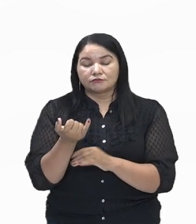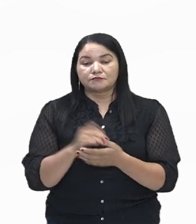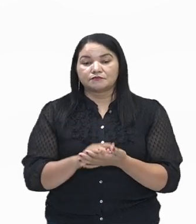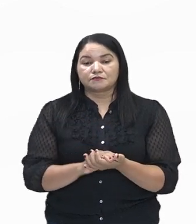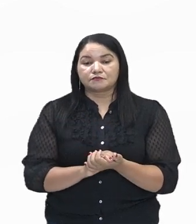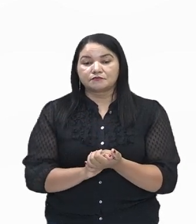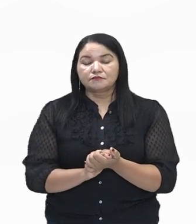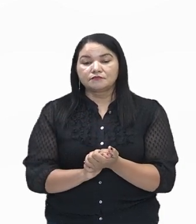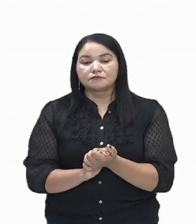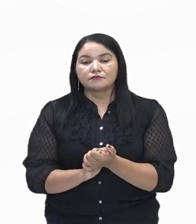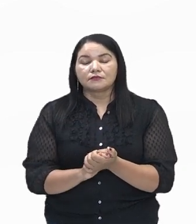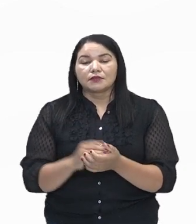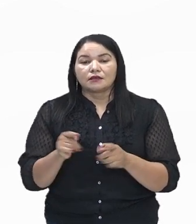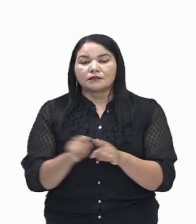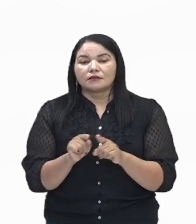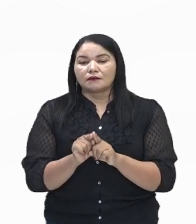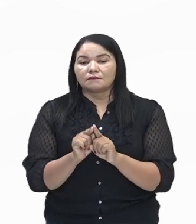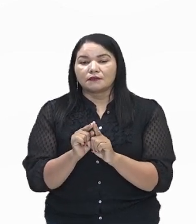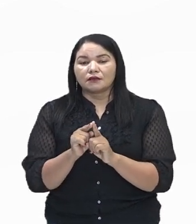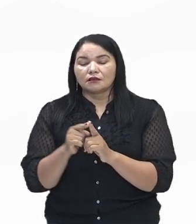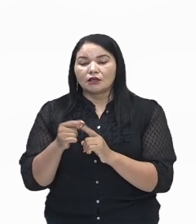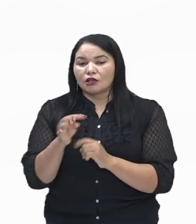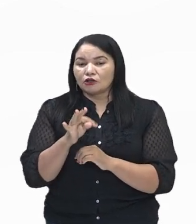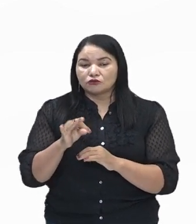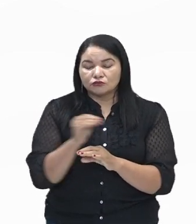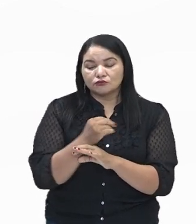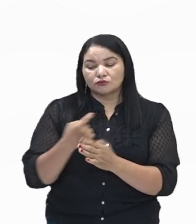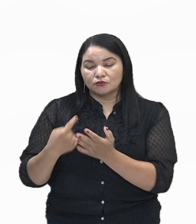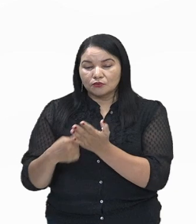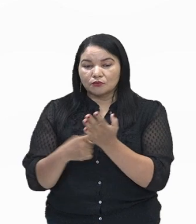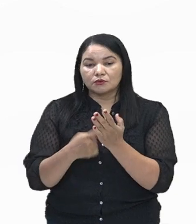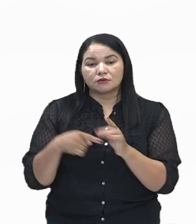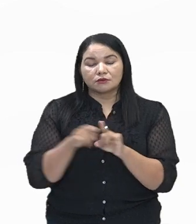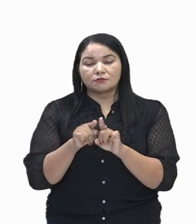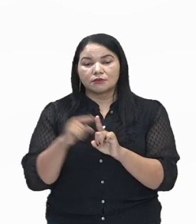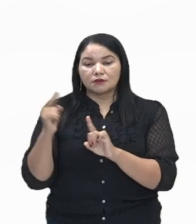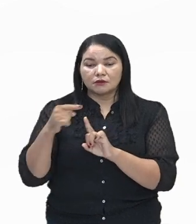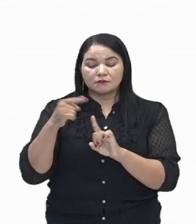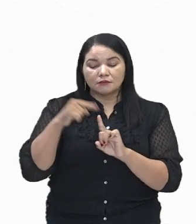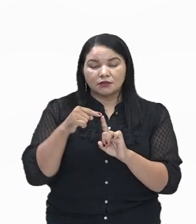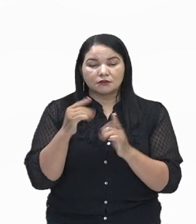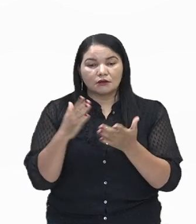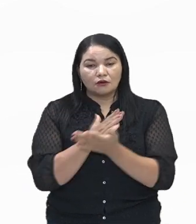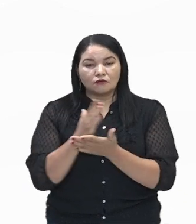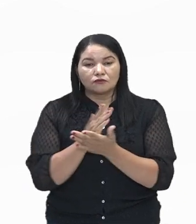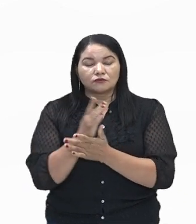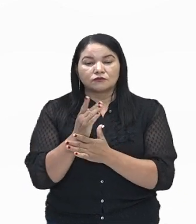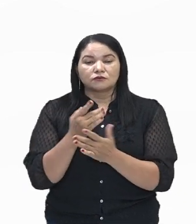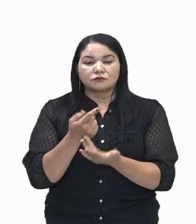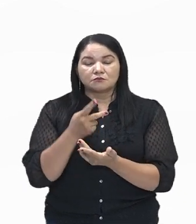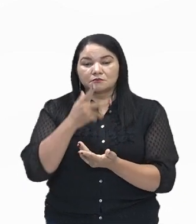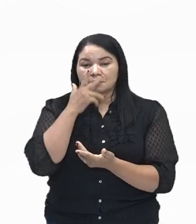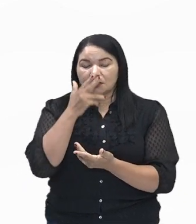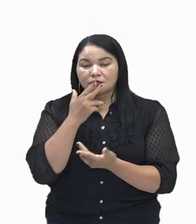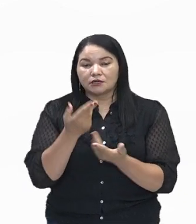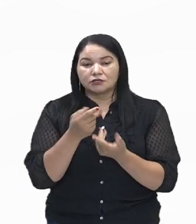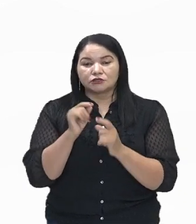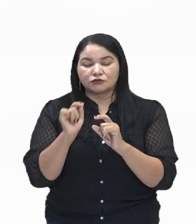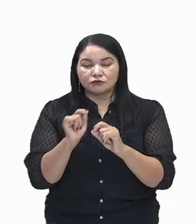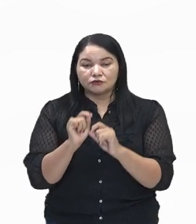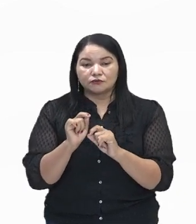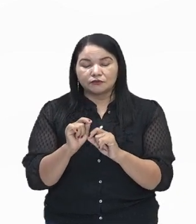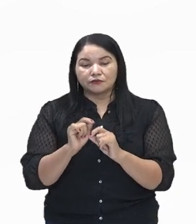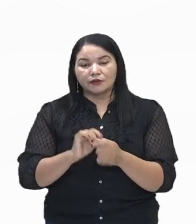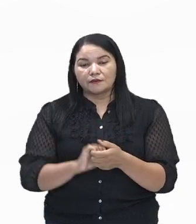que, apesar desses compromissos, dessas metas parecerem que são apenas a nível, né,